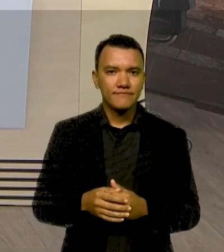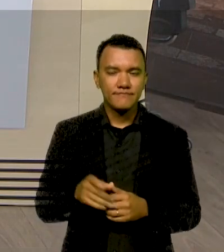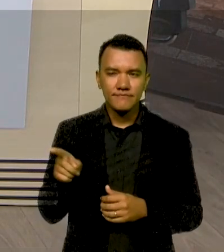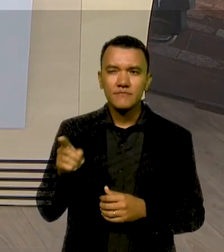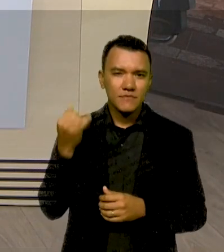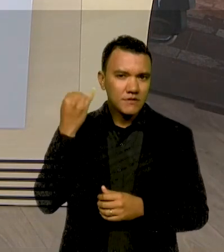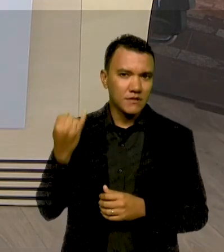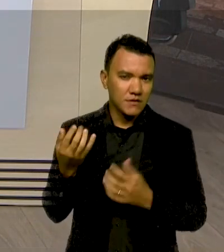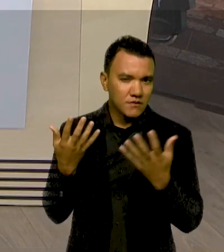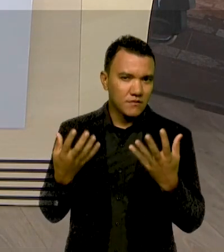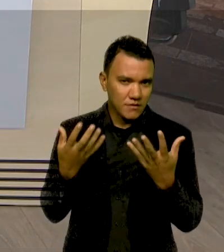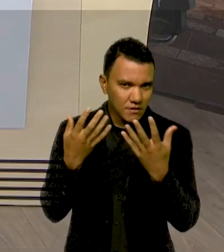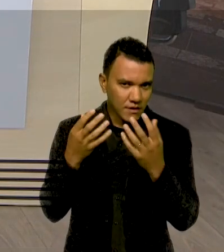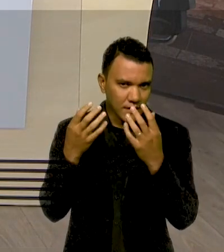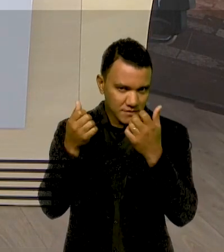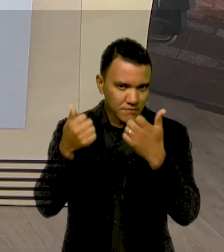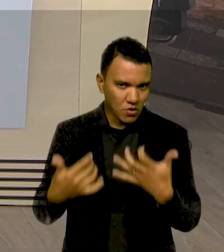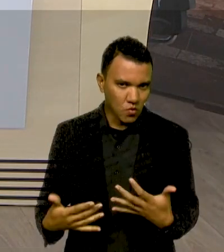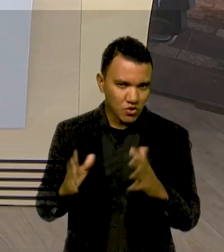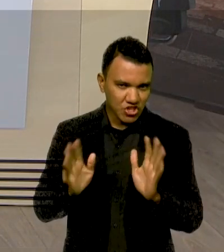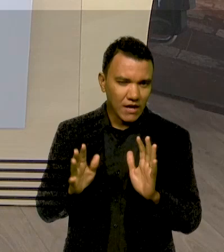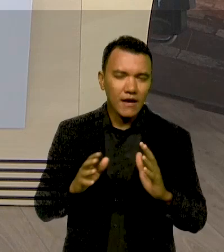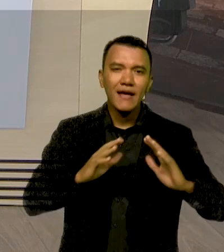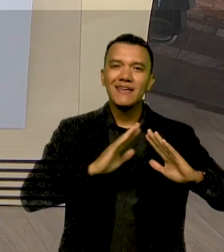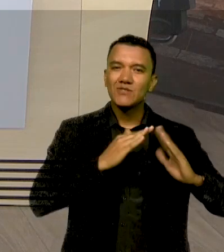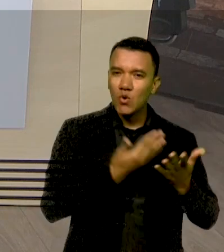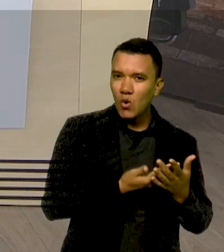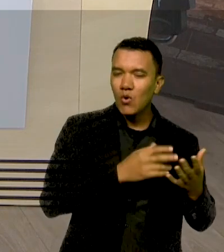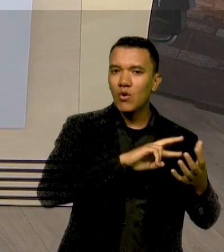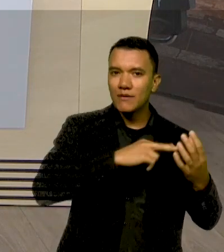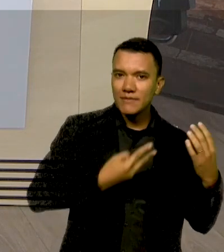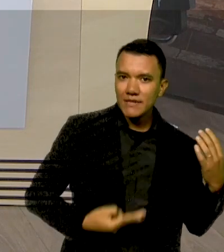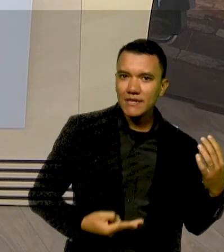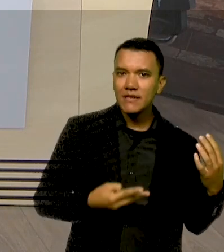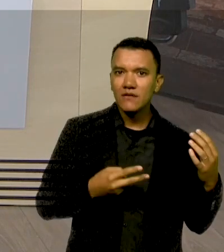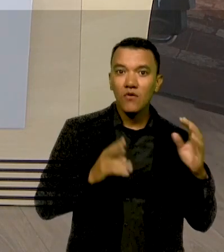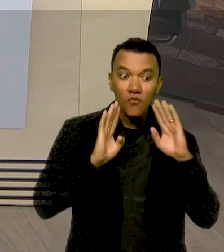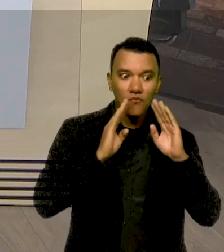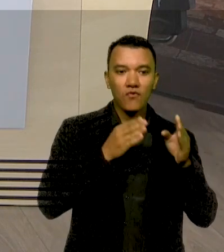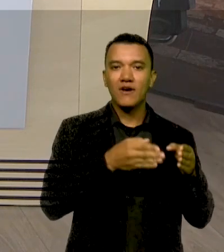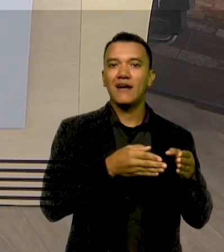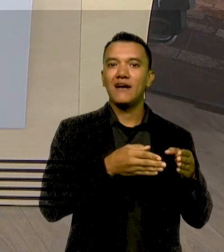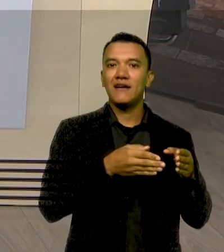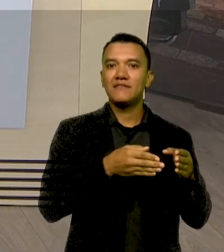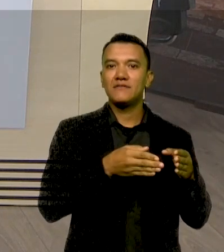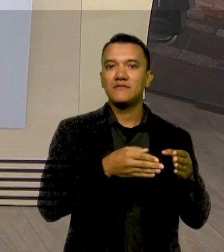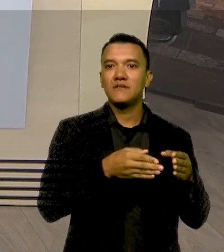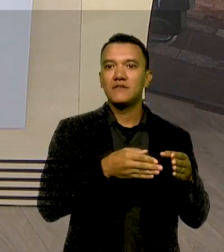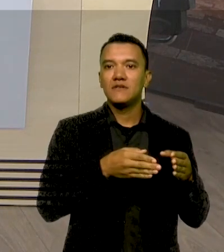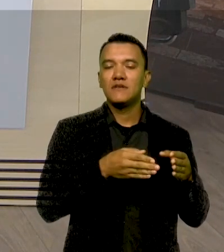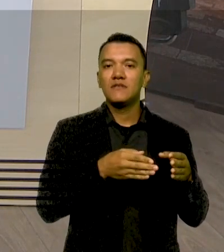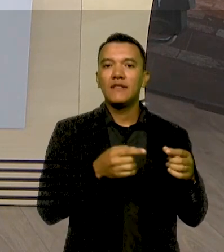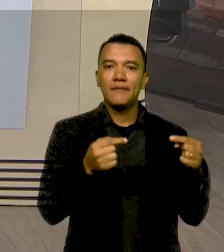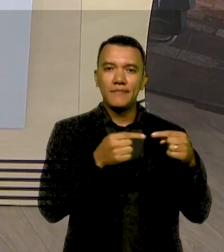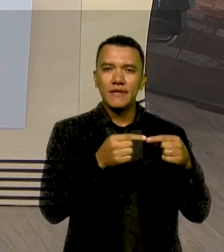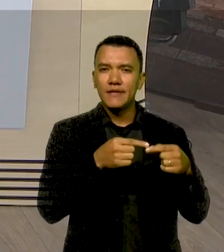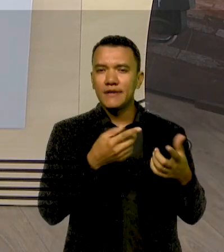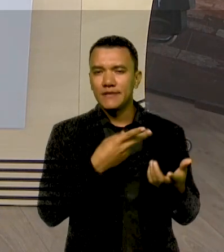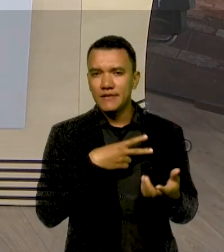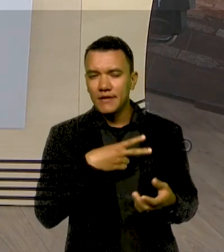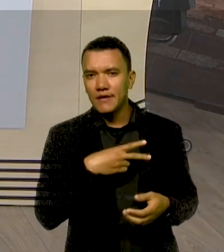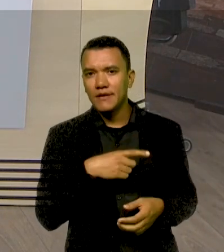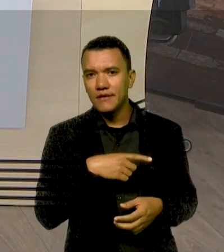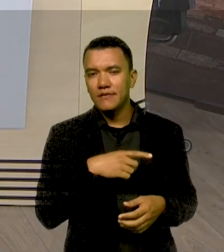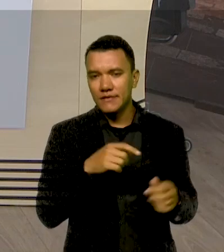das escolas que são mais direcionadas, são escolas especializadas, né,